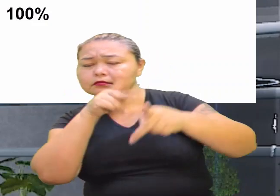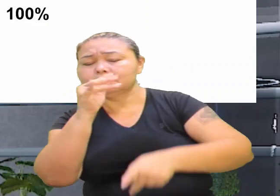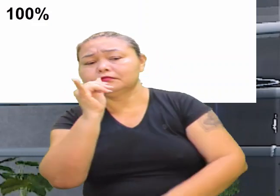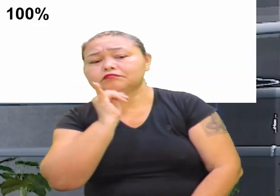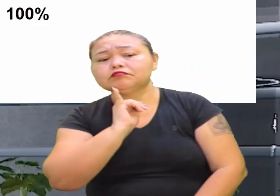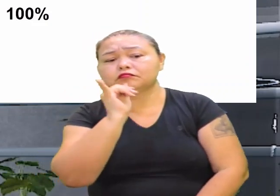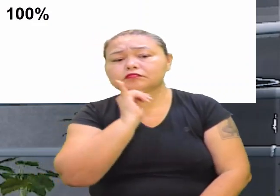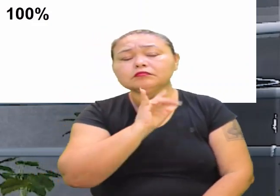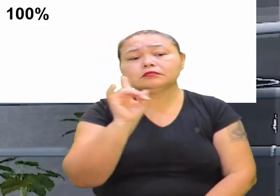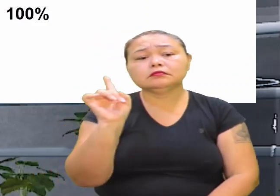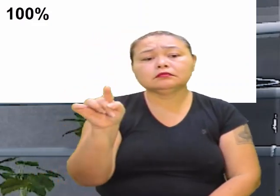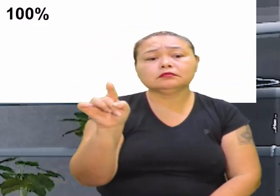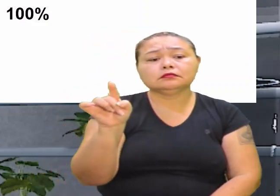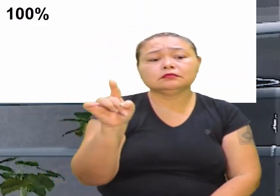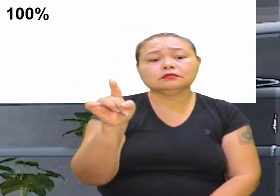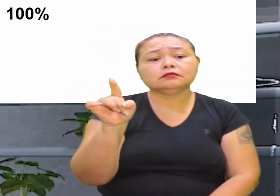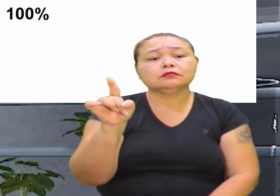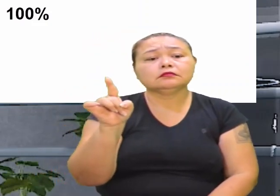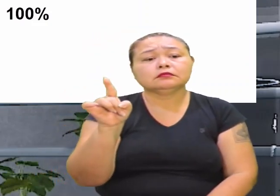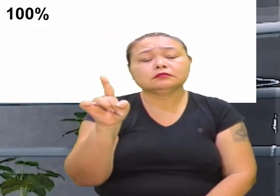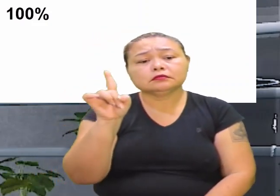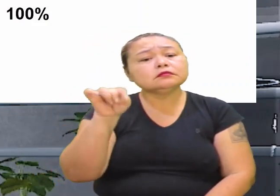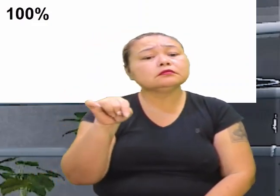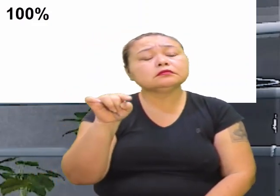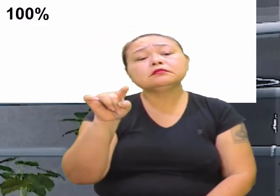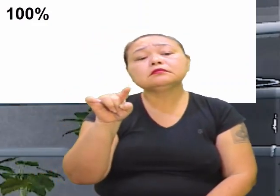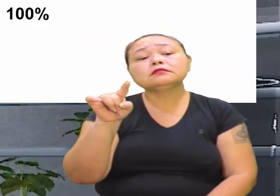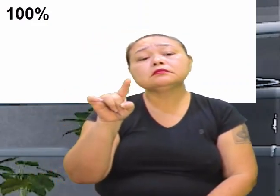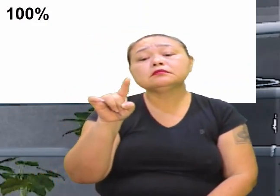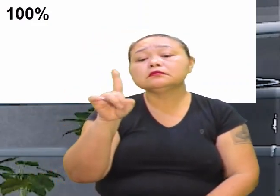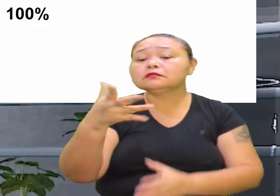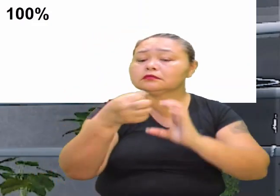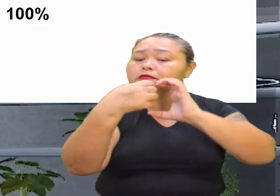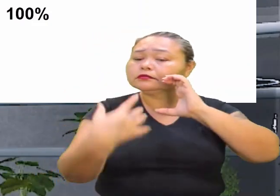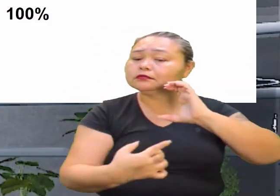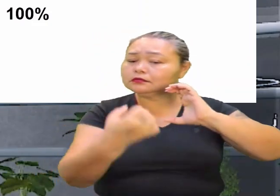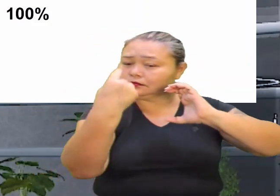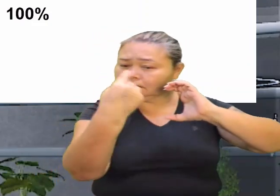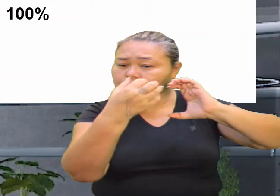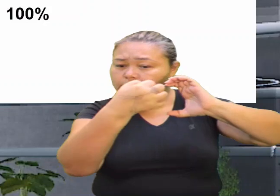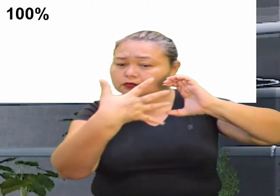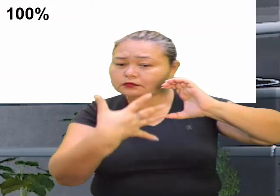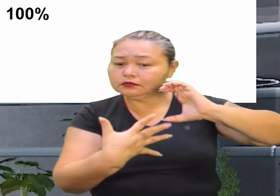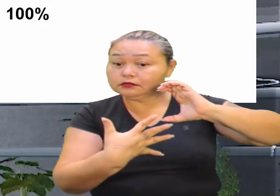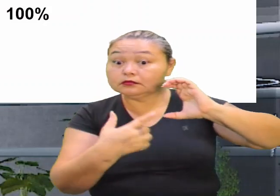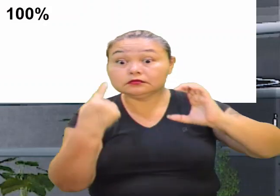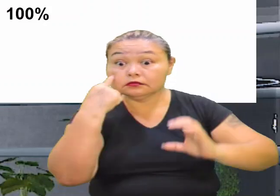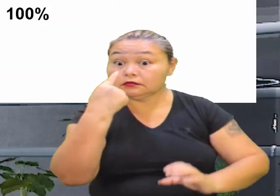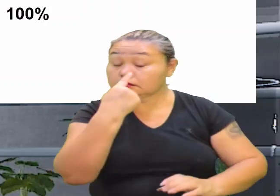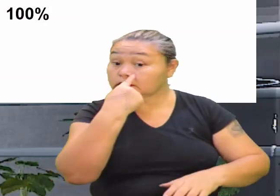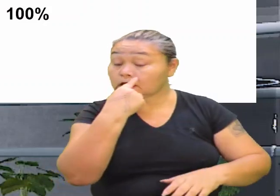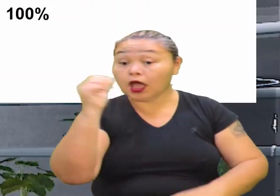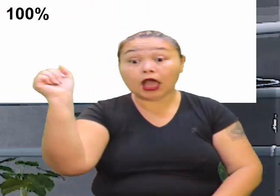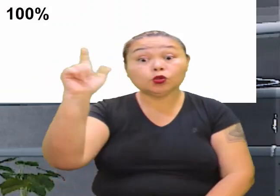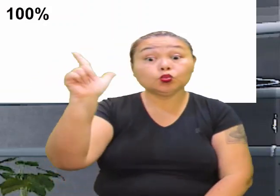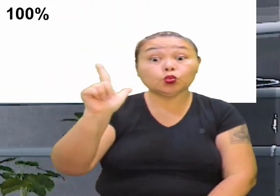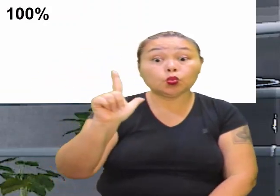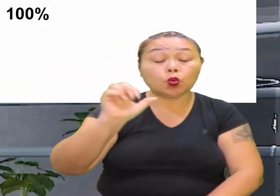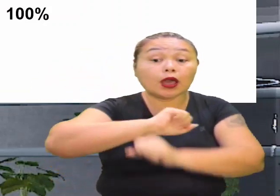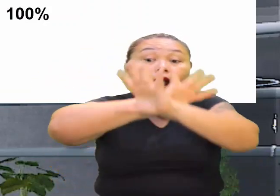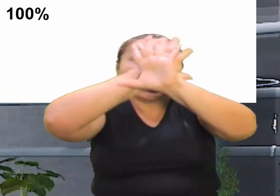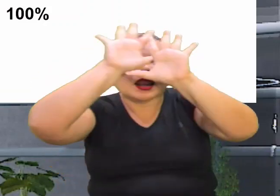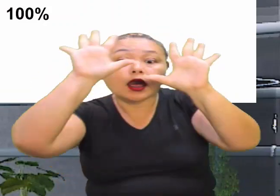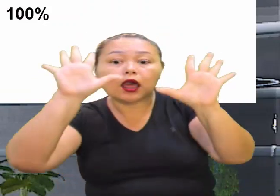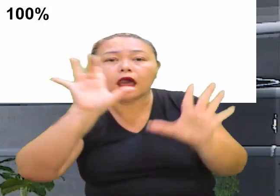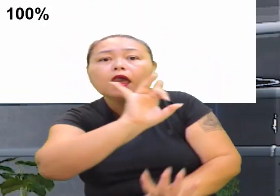meus queridos, vamos lá, uma característica, olhos azuis, olhos claros,